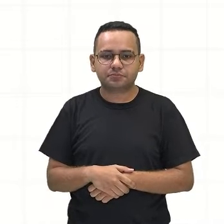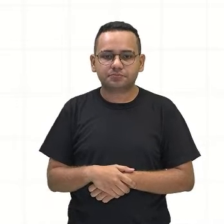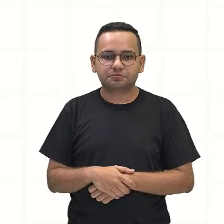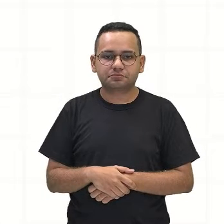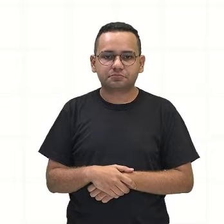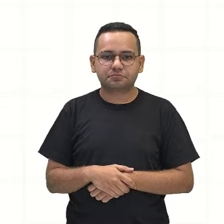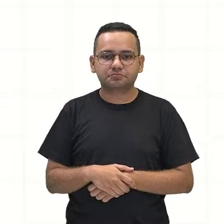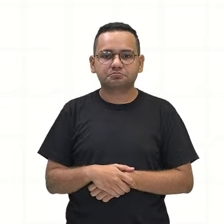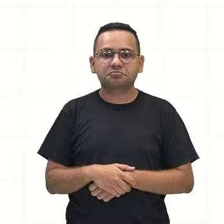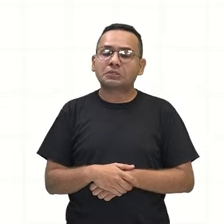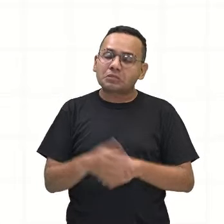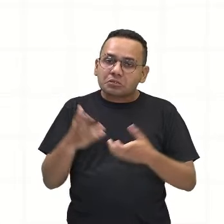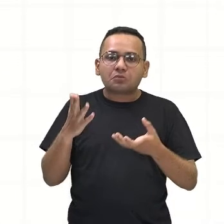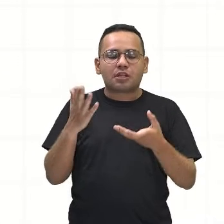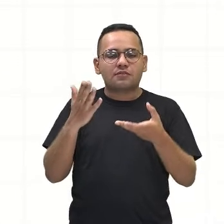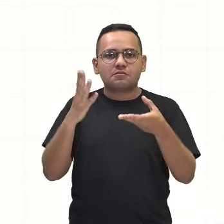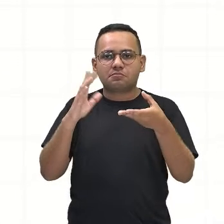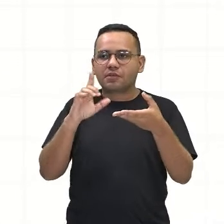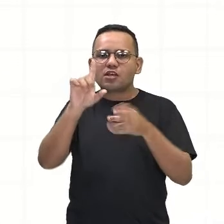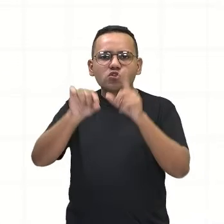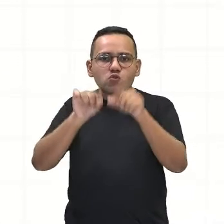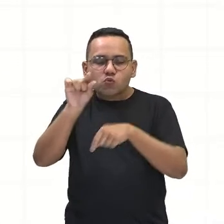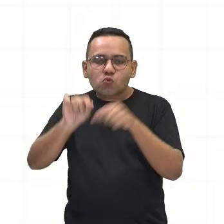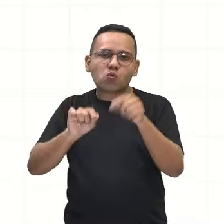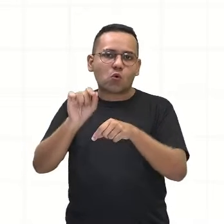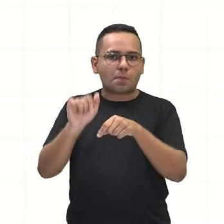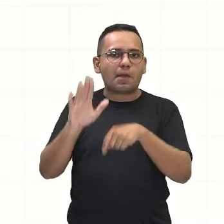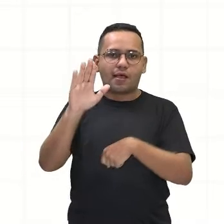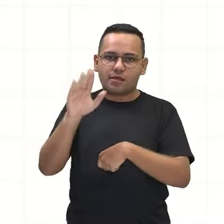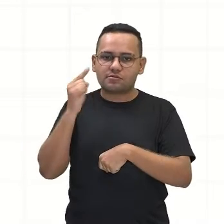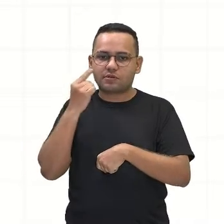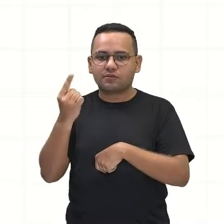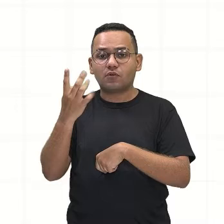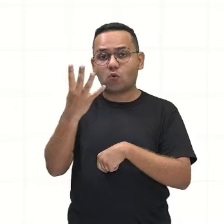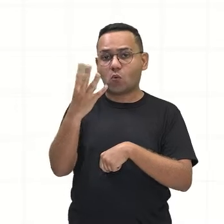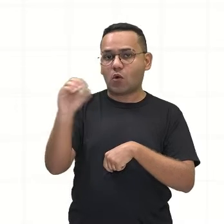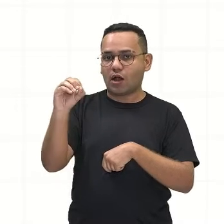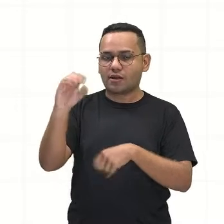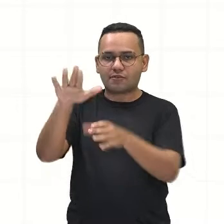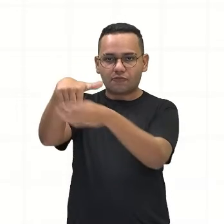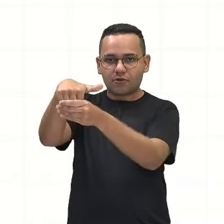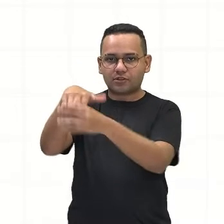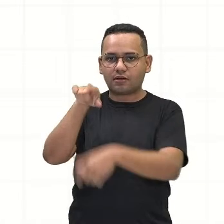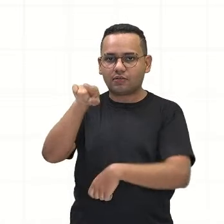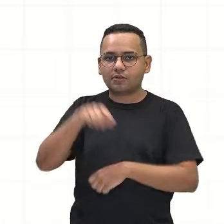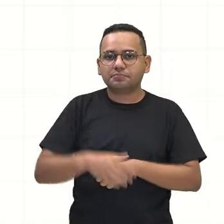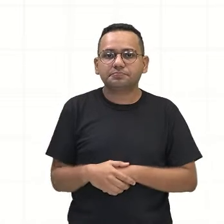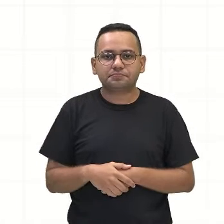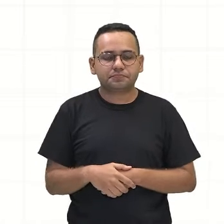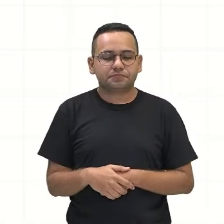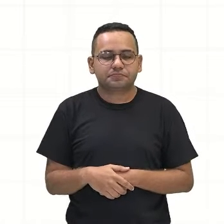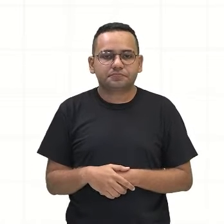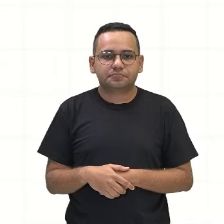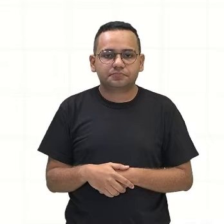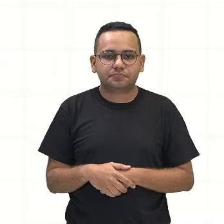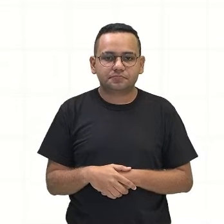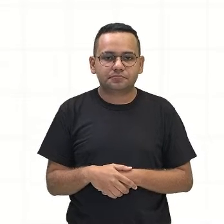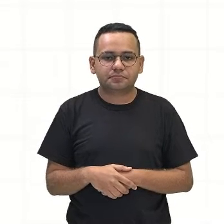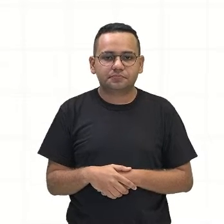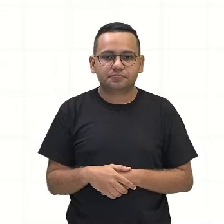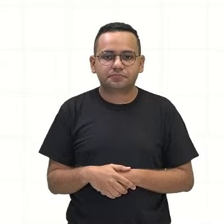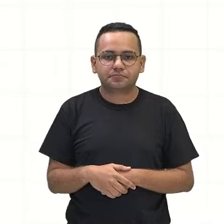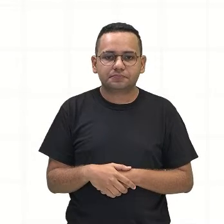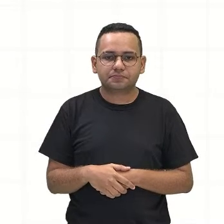né? 40. Muito bem, parabéns. Muito bom mesmo. Né? Aí o pessoal